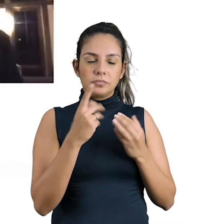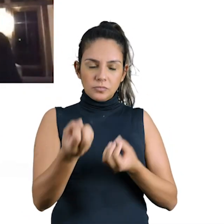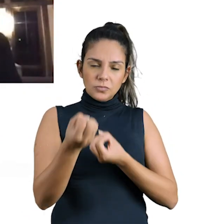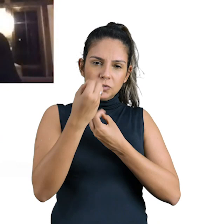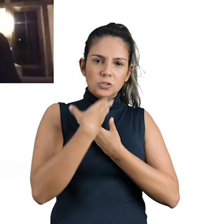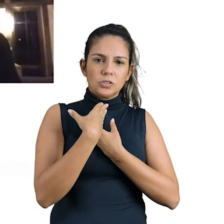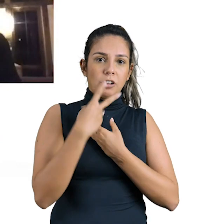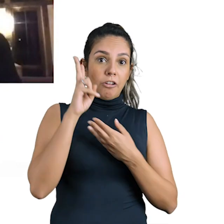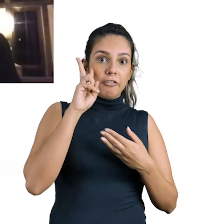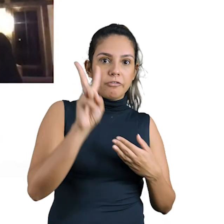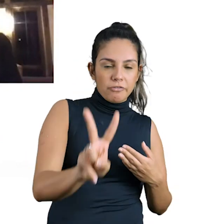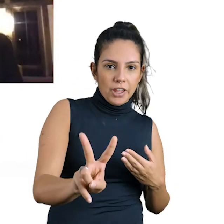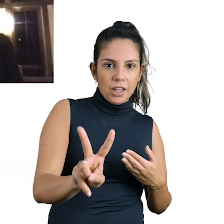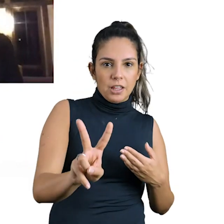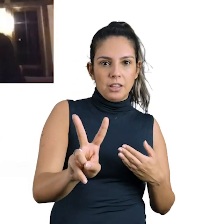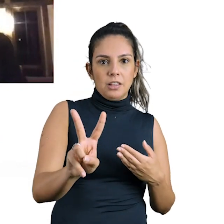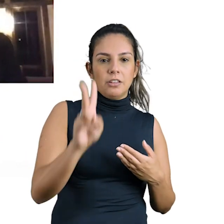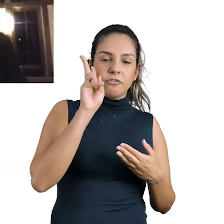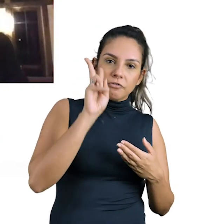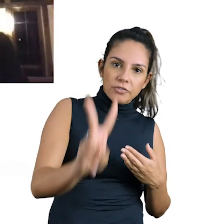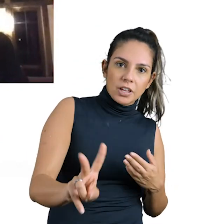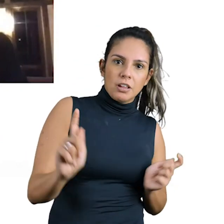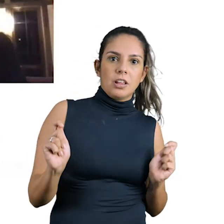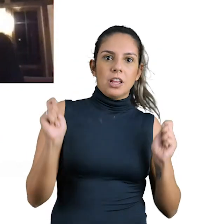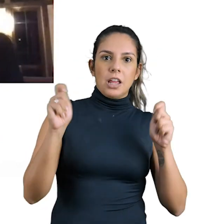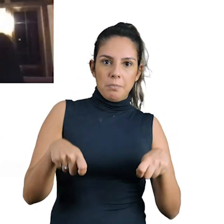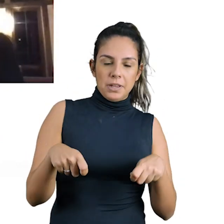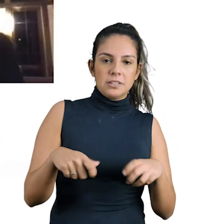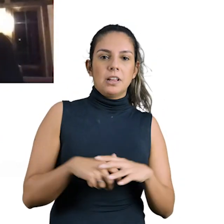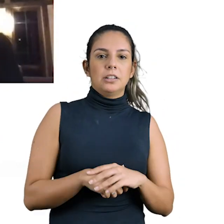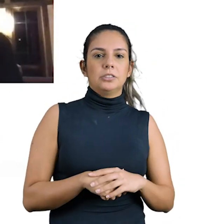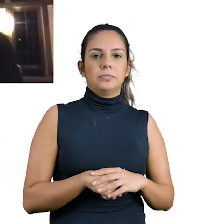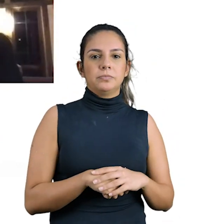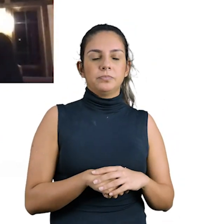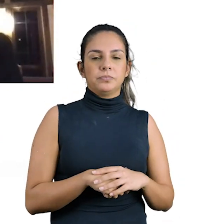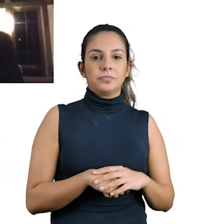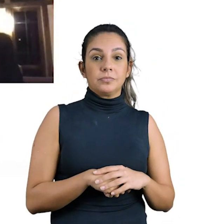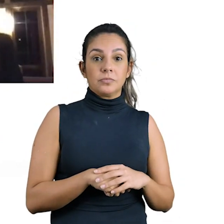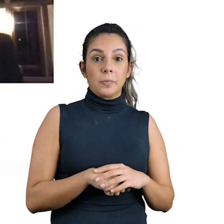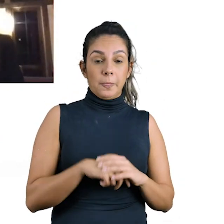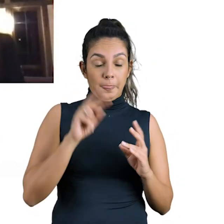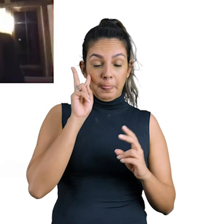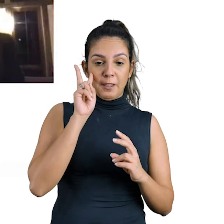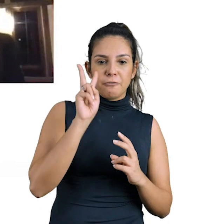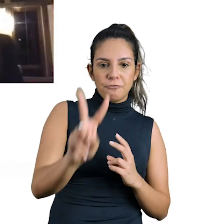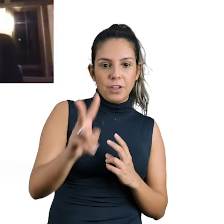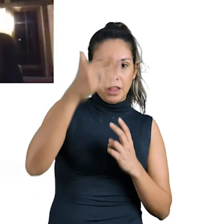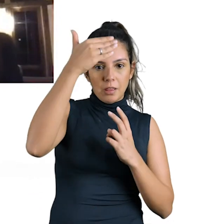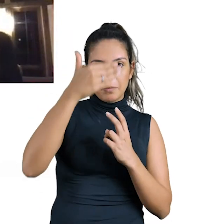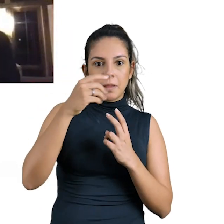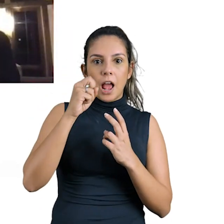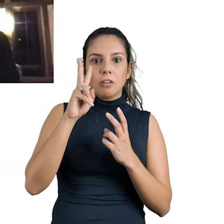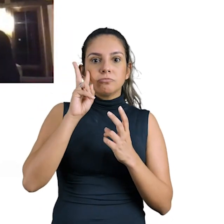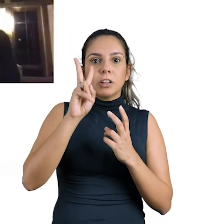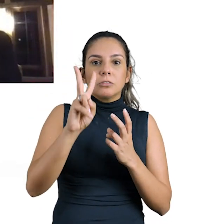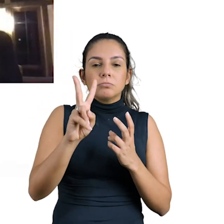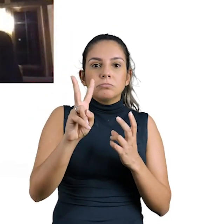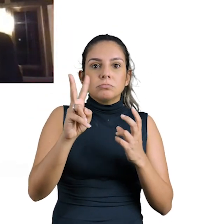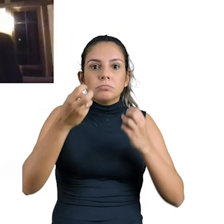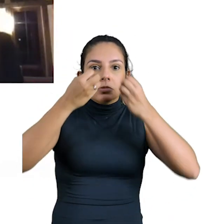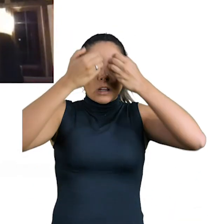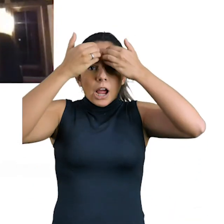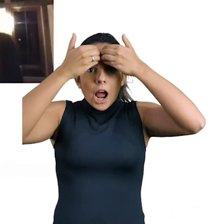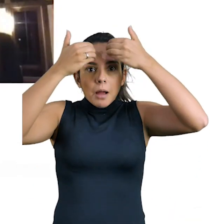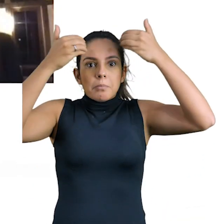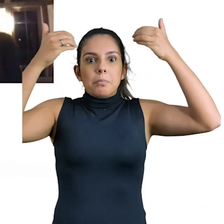a capacidade de ver, né? Ver é uma capacidade biológica. Já enxergar é uma